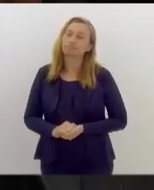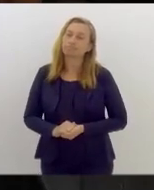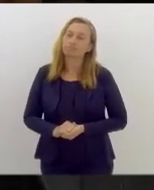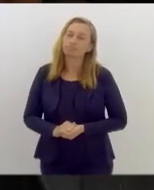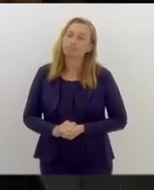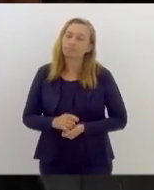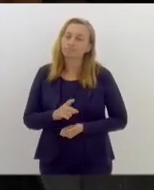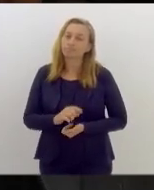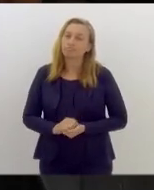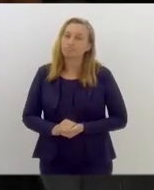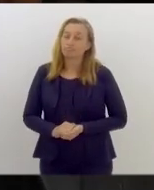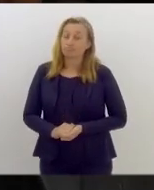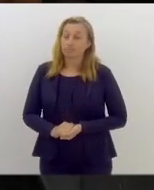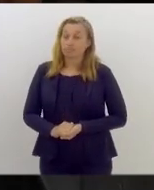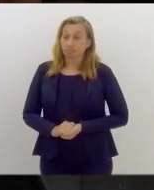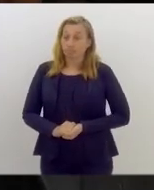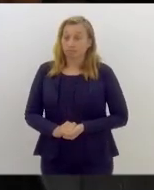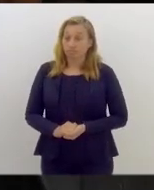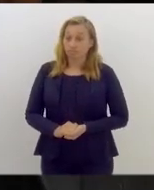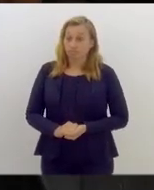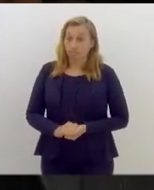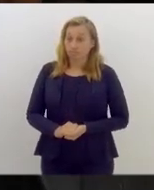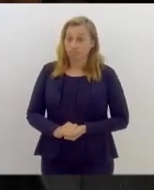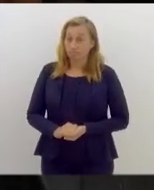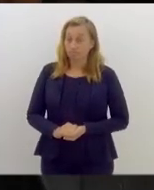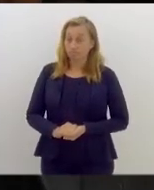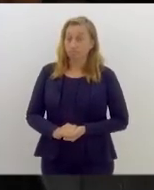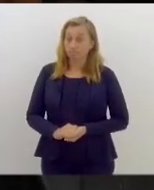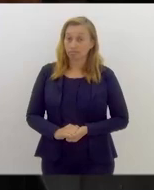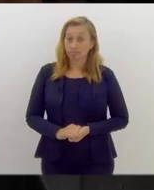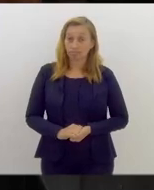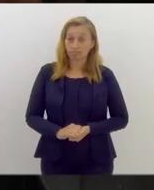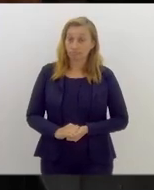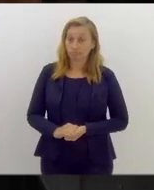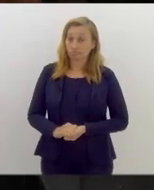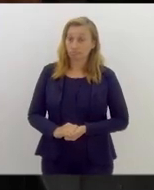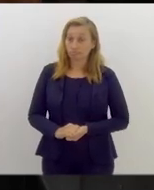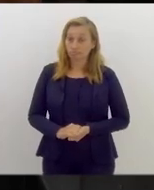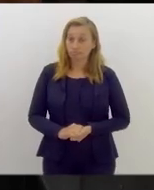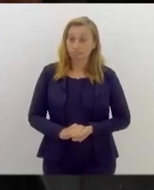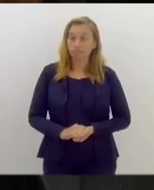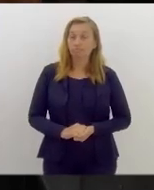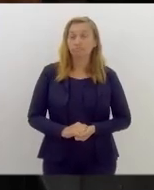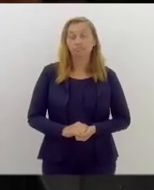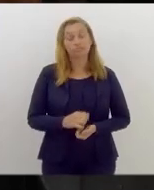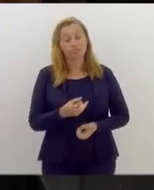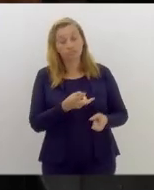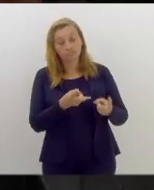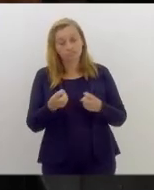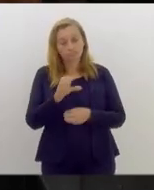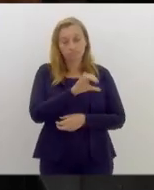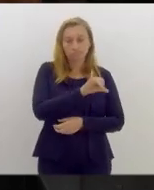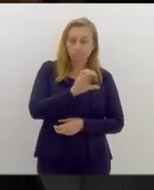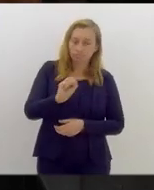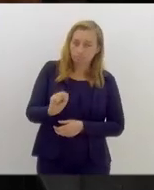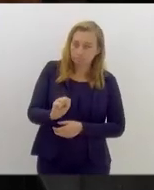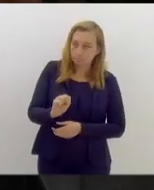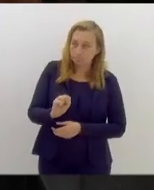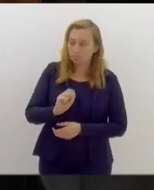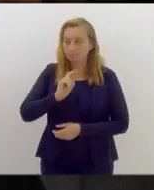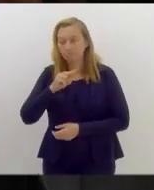alheio a outros dramas, quer seja do ICMS, quer